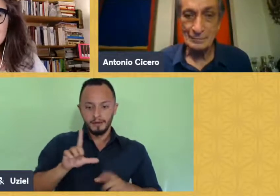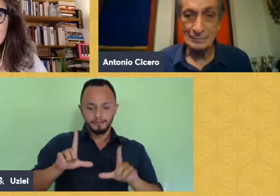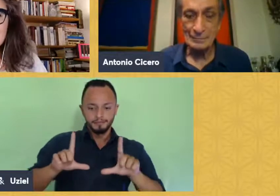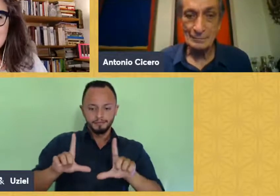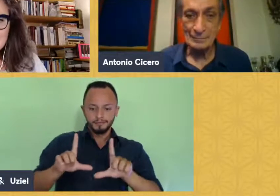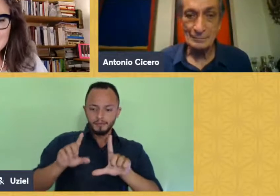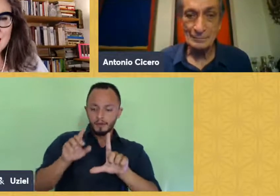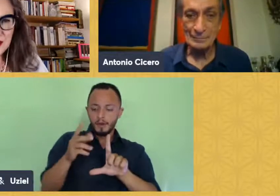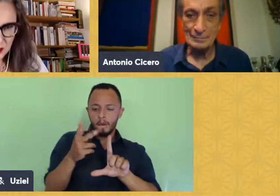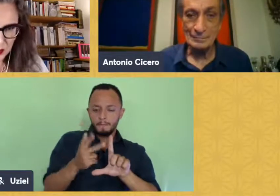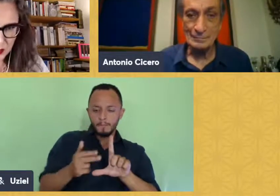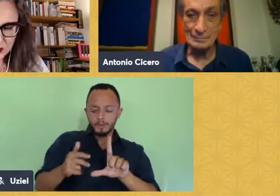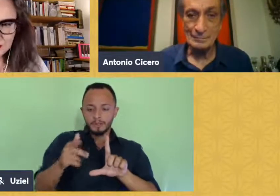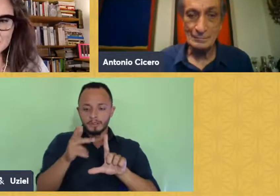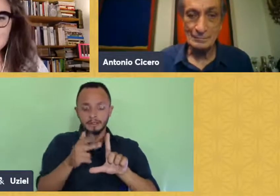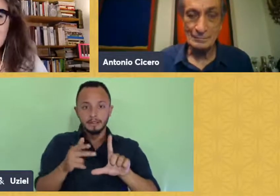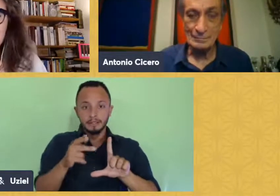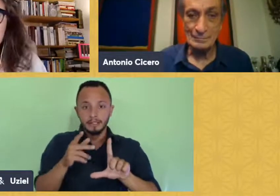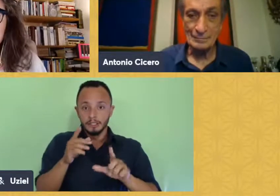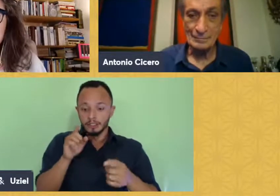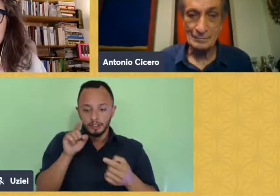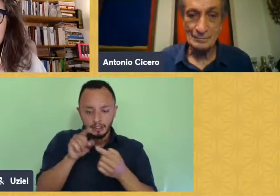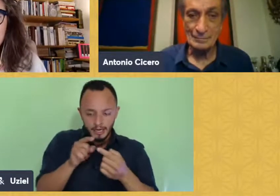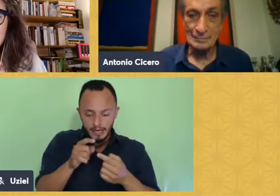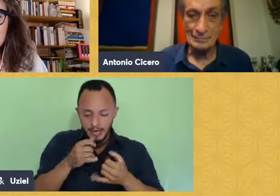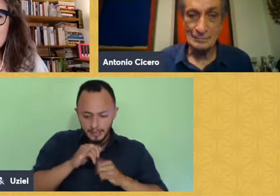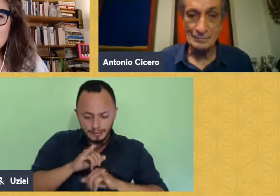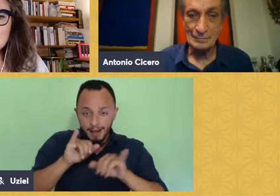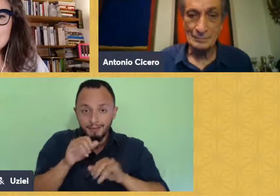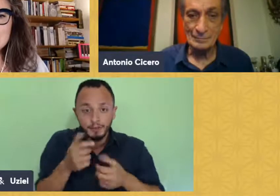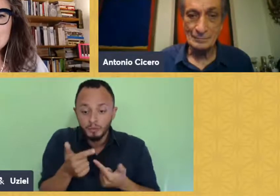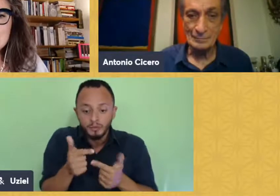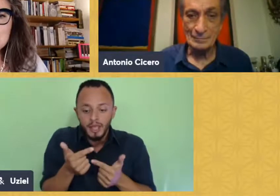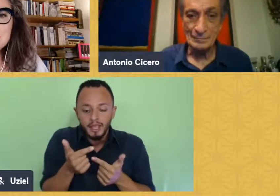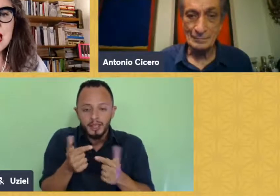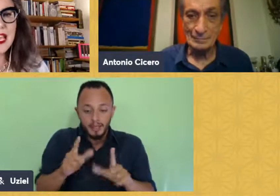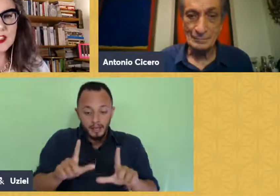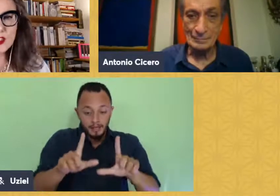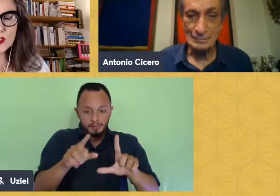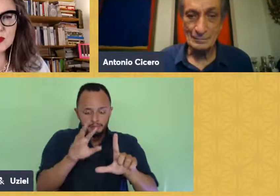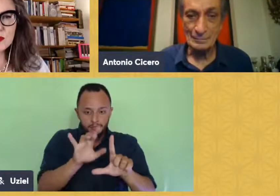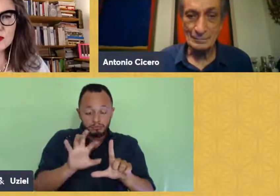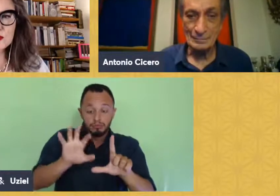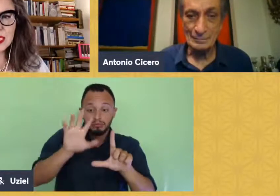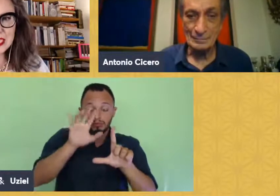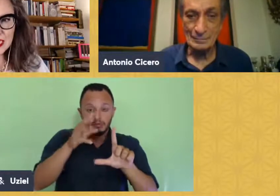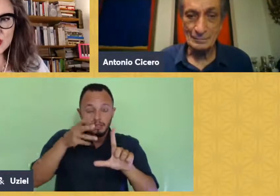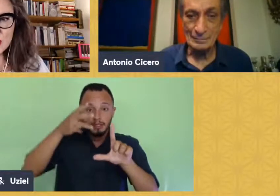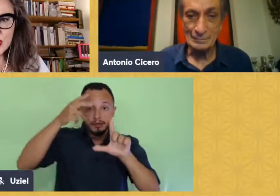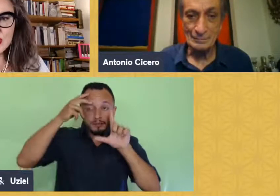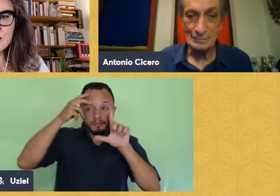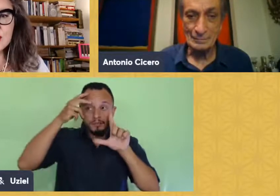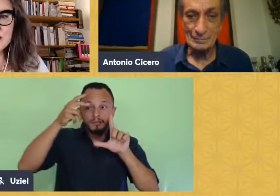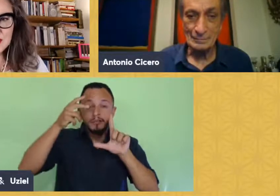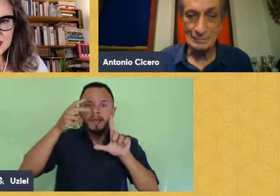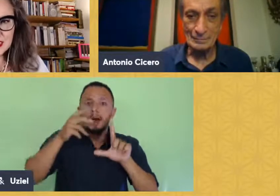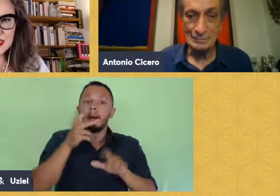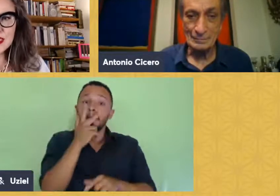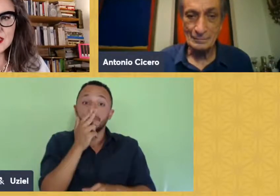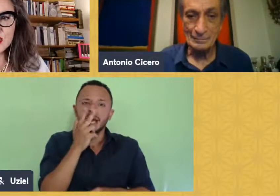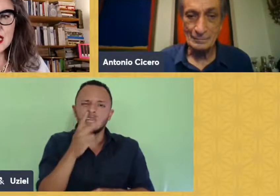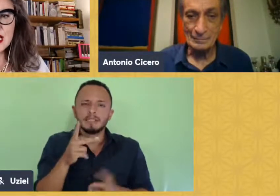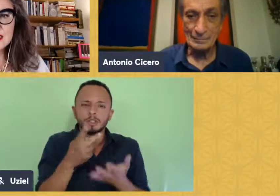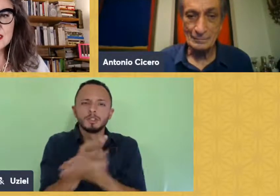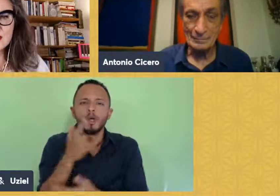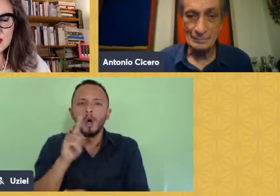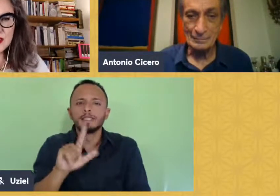poema chegar sem aviso, você em algumas situações cria ambientes para que ela chegue? Você facilita